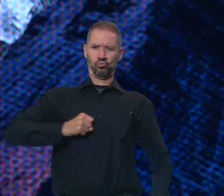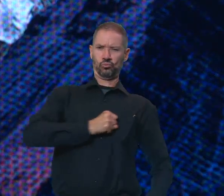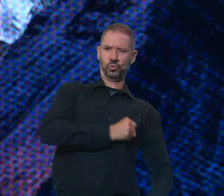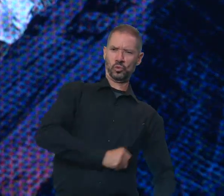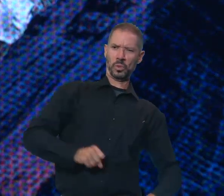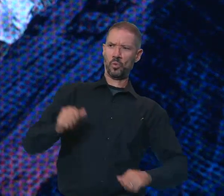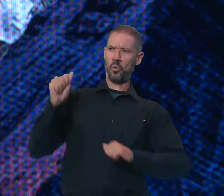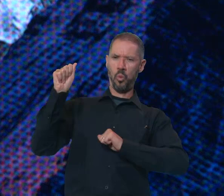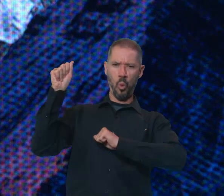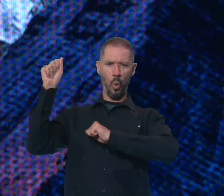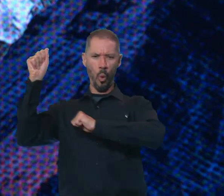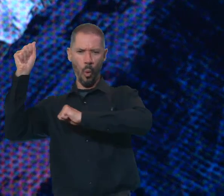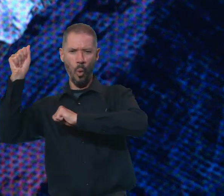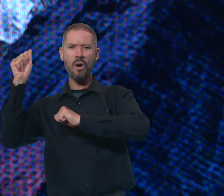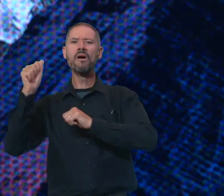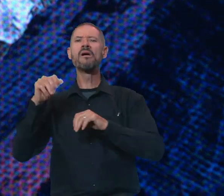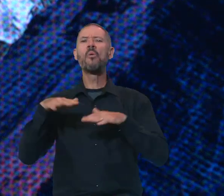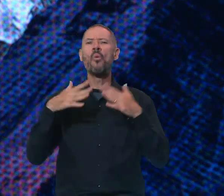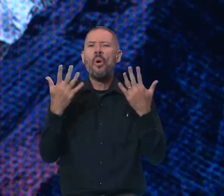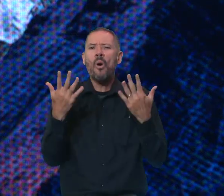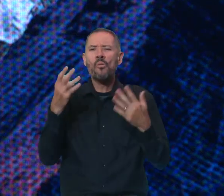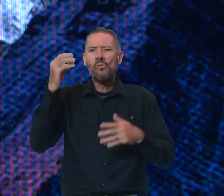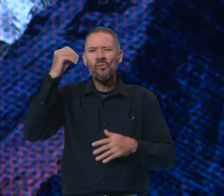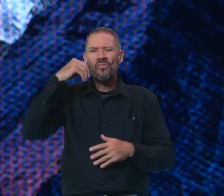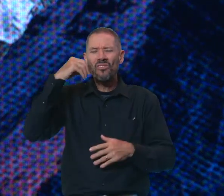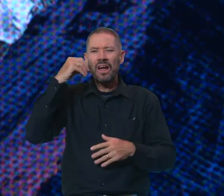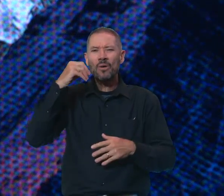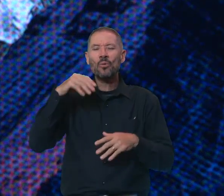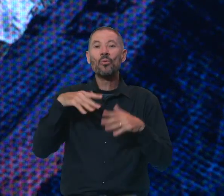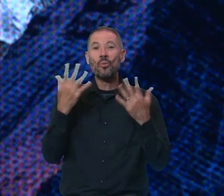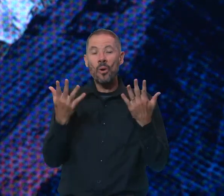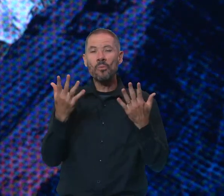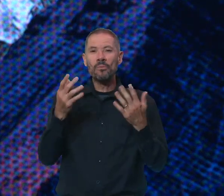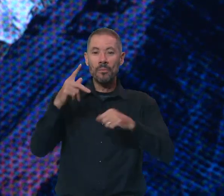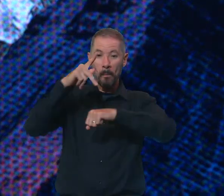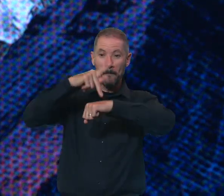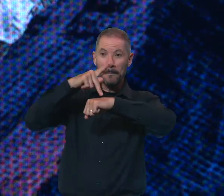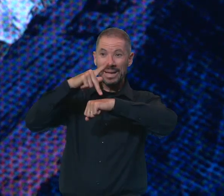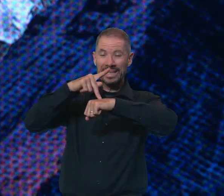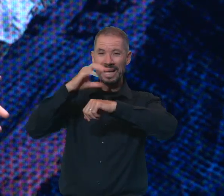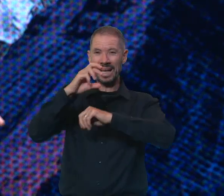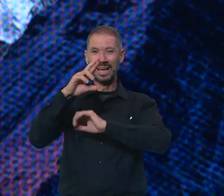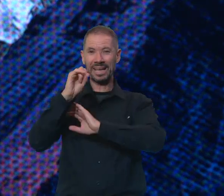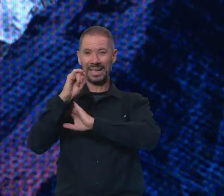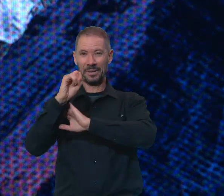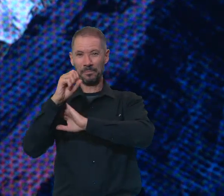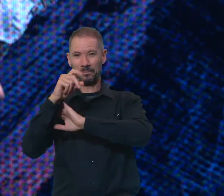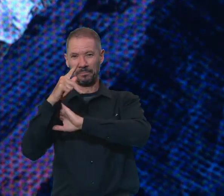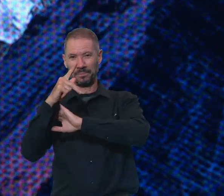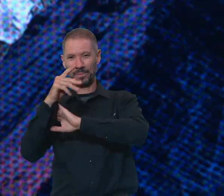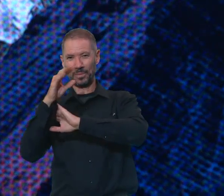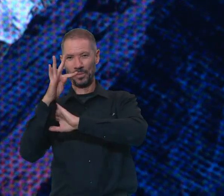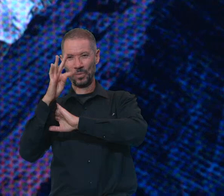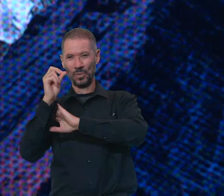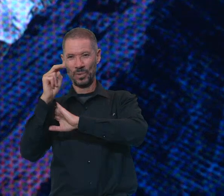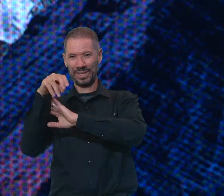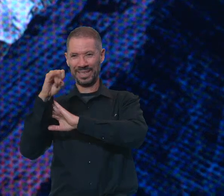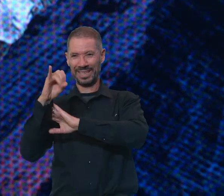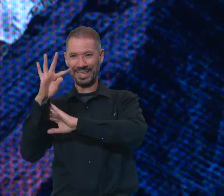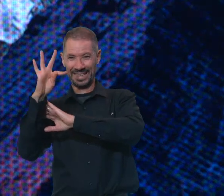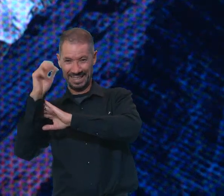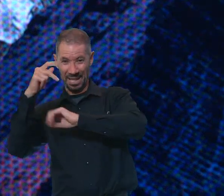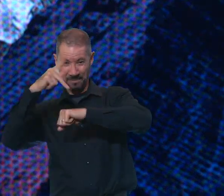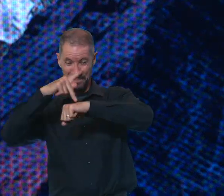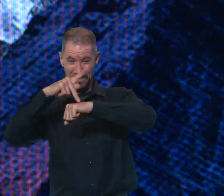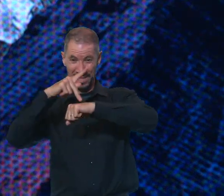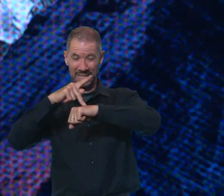mundo sabe o ponto fraco dele, que é o quê? Kryptonita, né? Não tem muito por aí, mas todo mundo sabe. Agora,